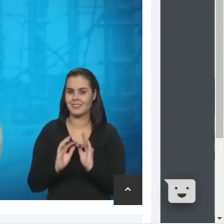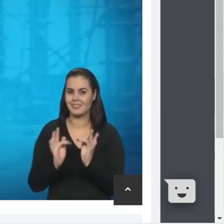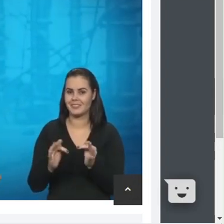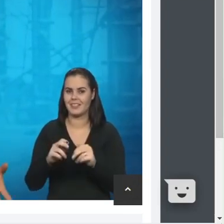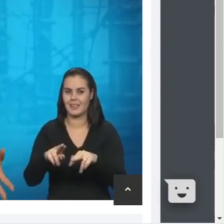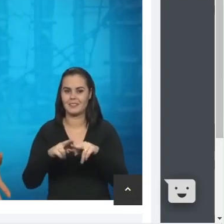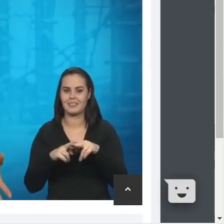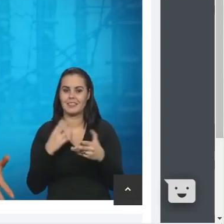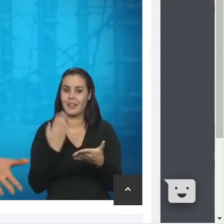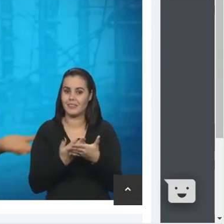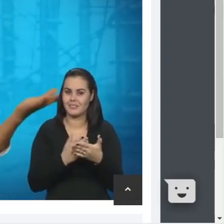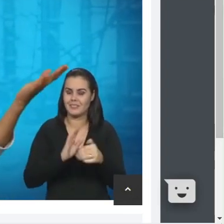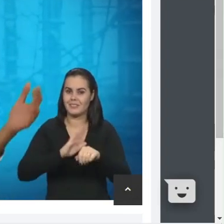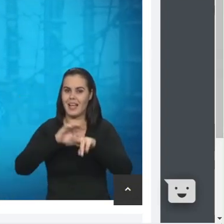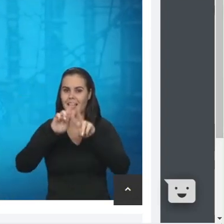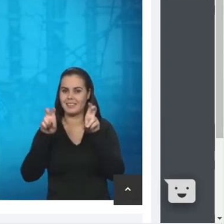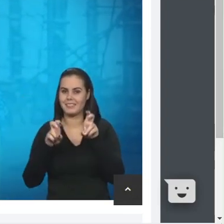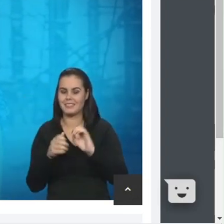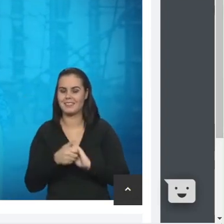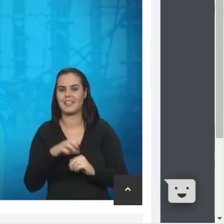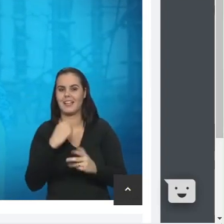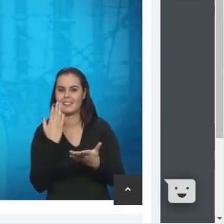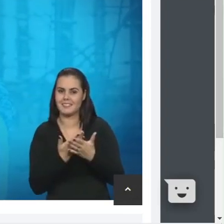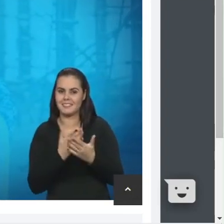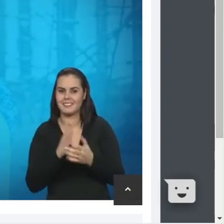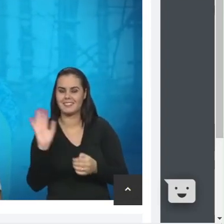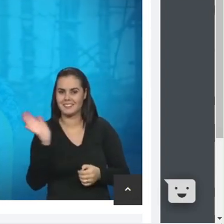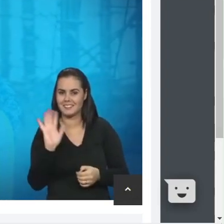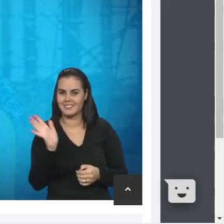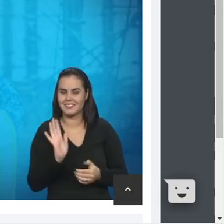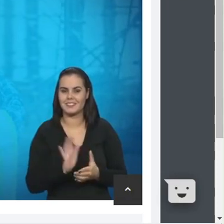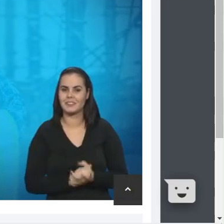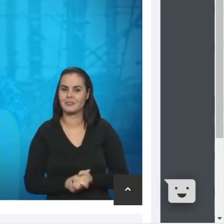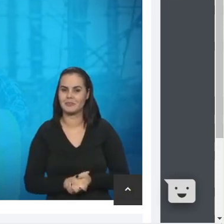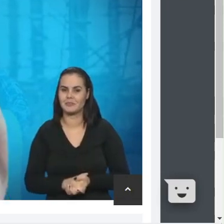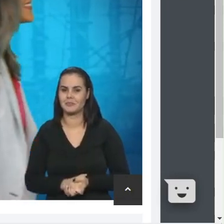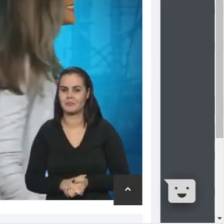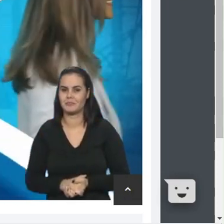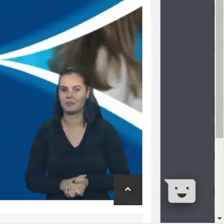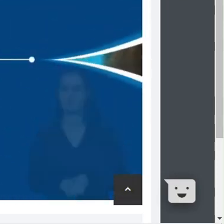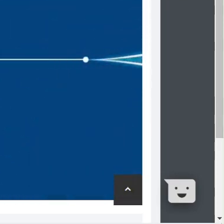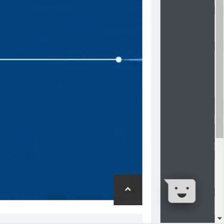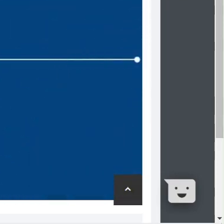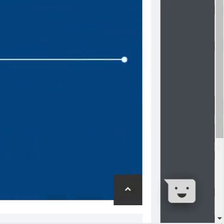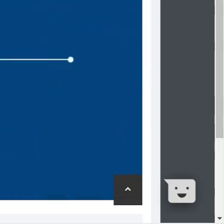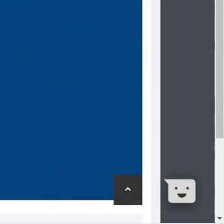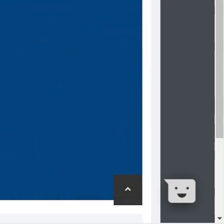estude mais esse tema. Então, bons estudos e até a próxima!